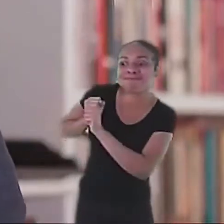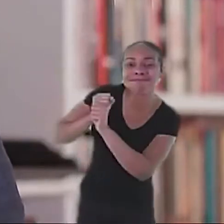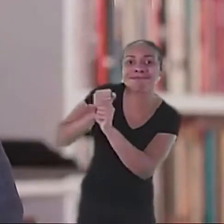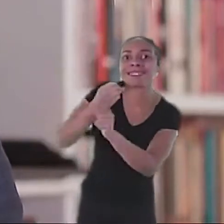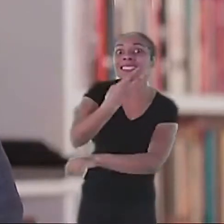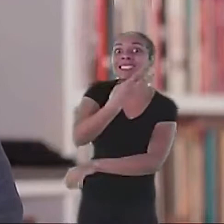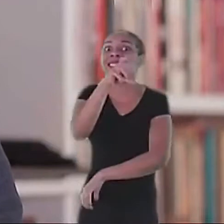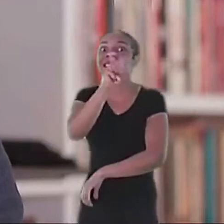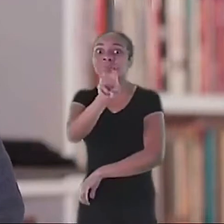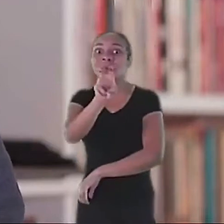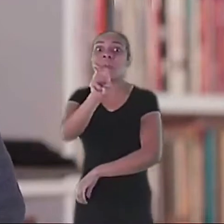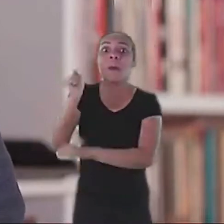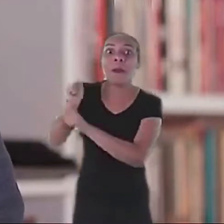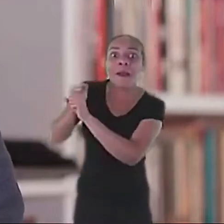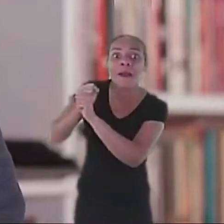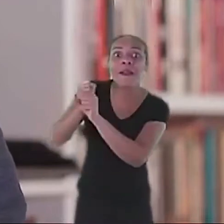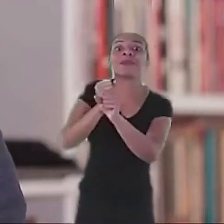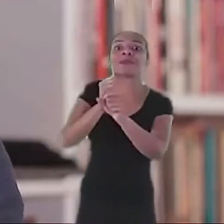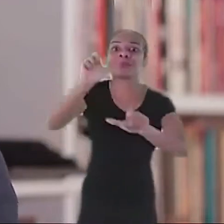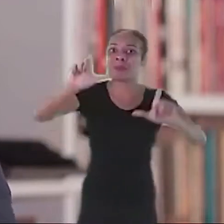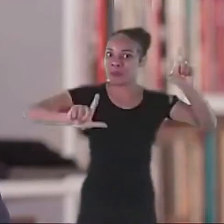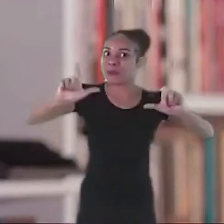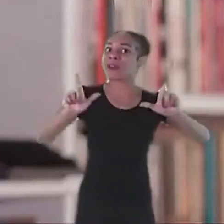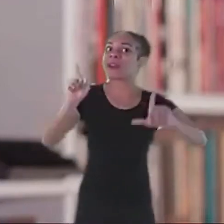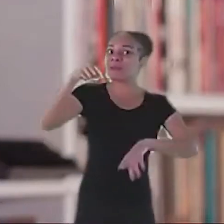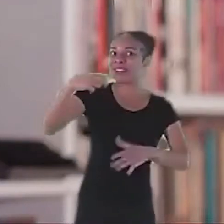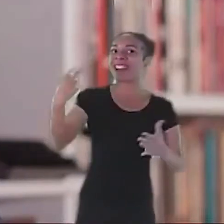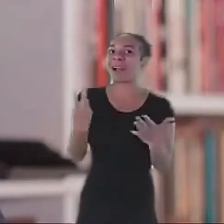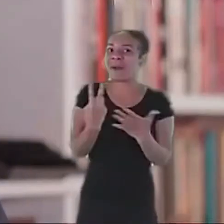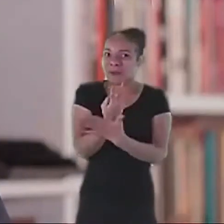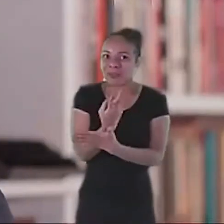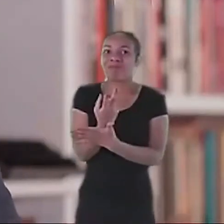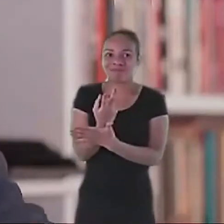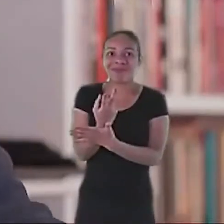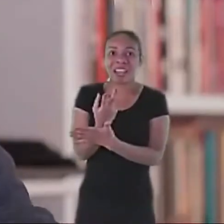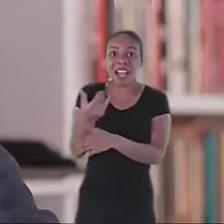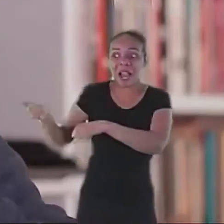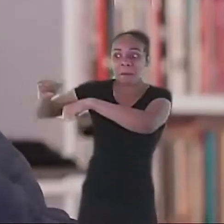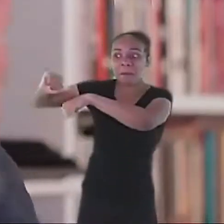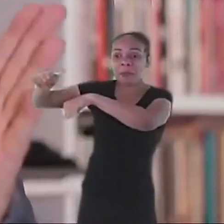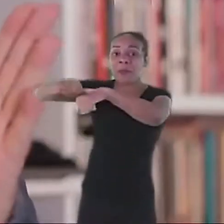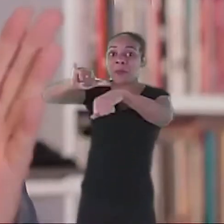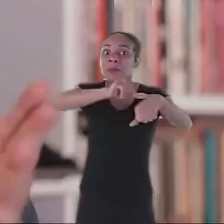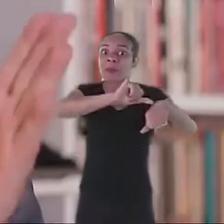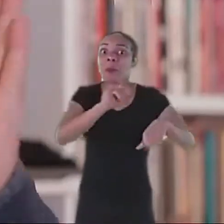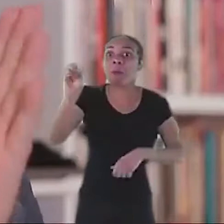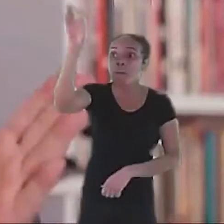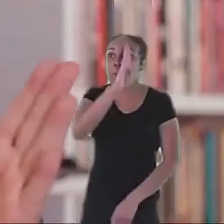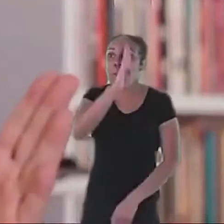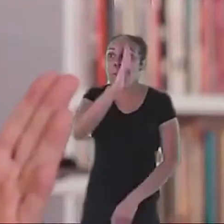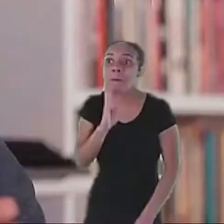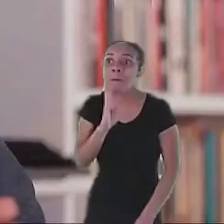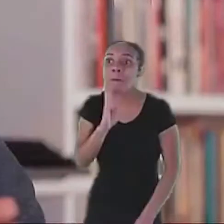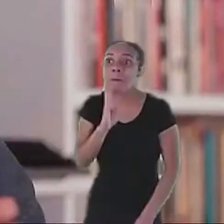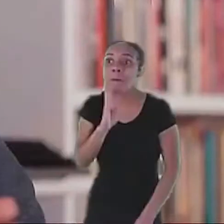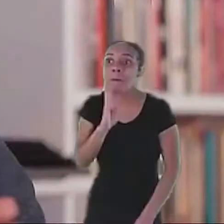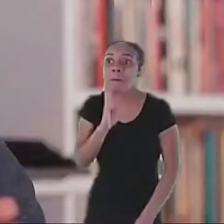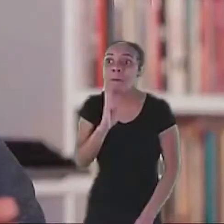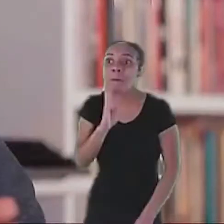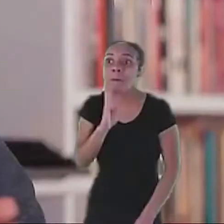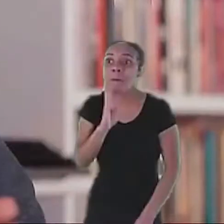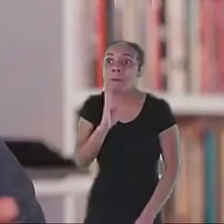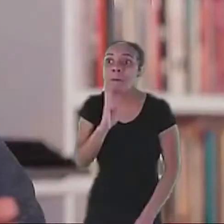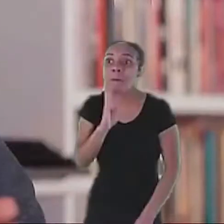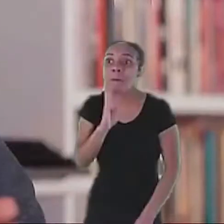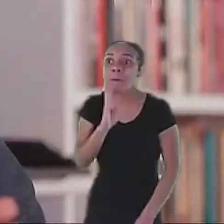capitais brasileiras. Eu digo hoje que, na verdade, não são 35, são 34 presenciais e